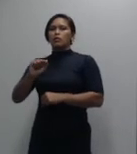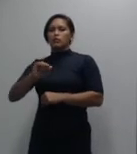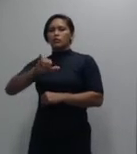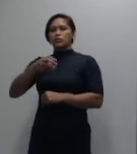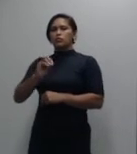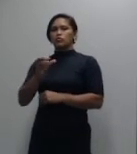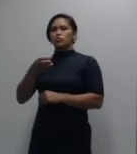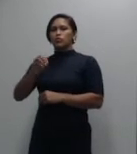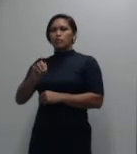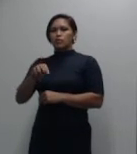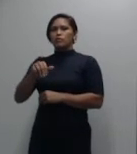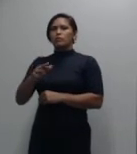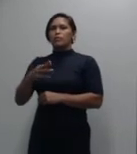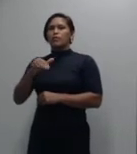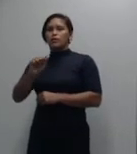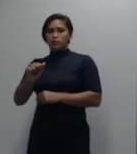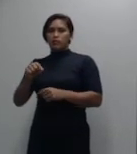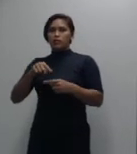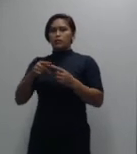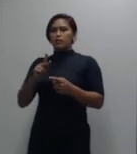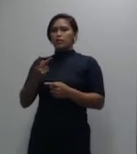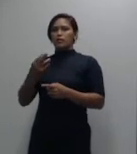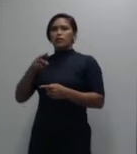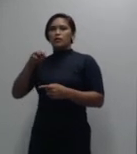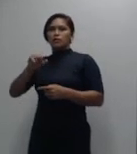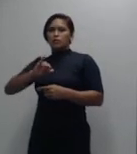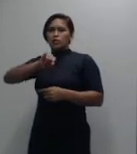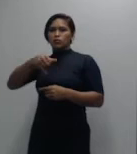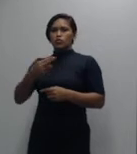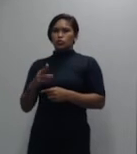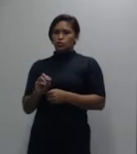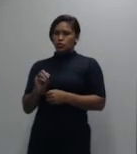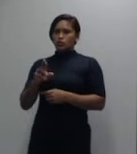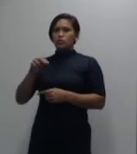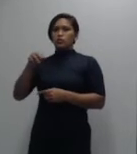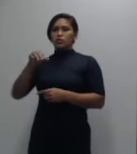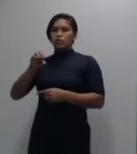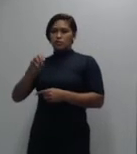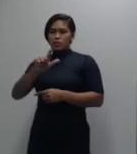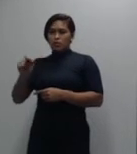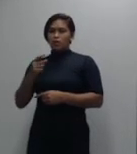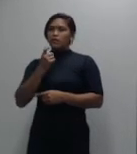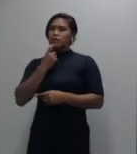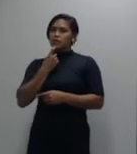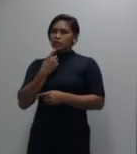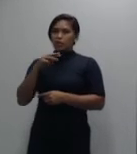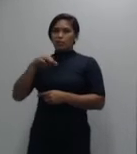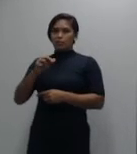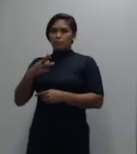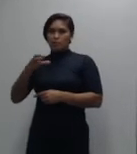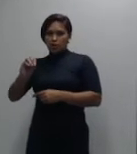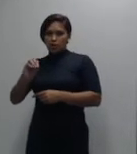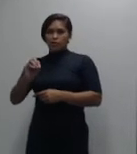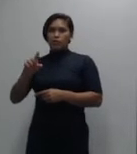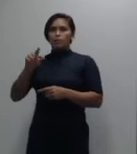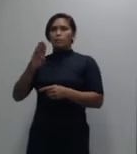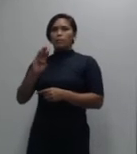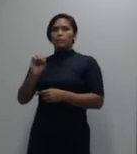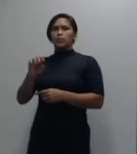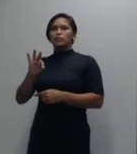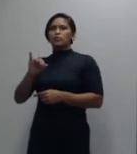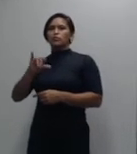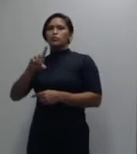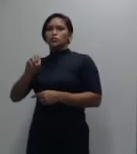Noronha Maria Thereza de Assis Moura Herman Benjamin Jorge Mussi og Fernandes Luis Felipe Salomão Mauro Campbell Marques Benedito Gonçalves